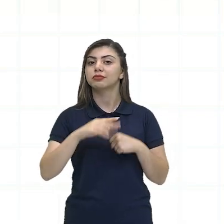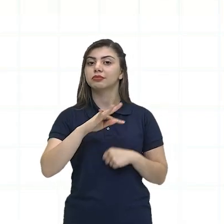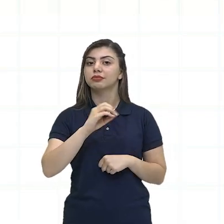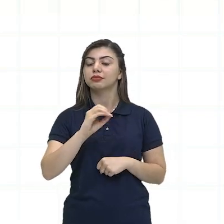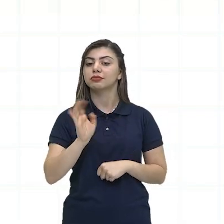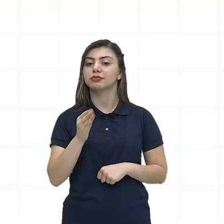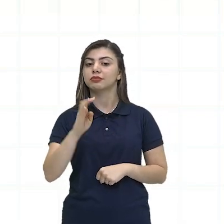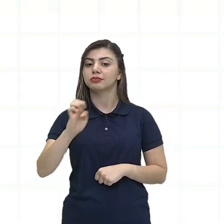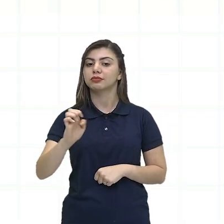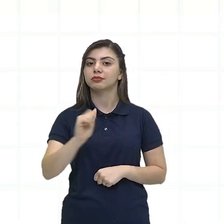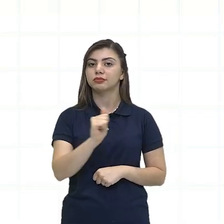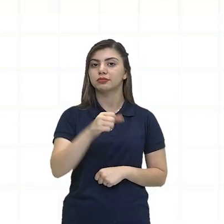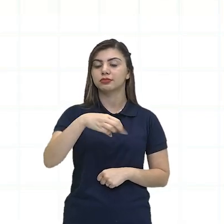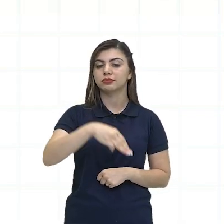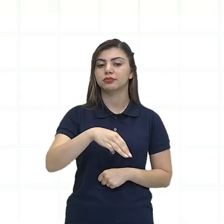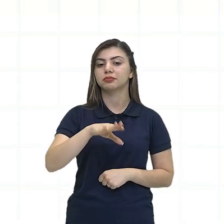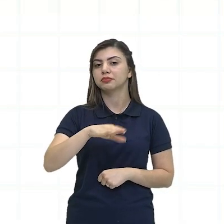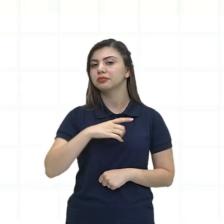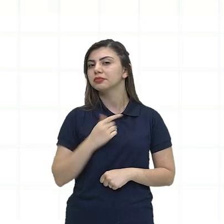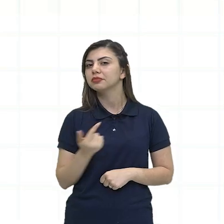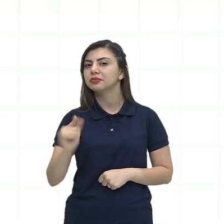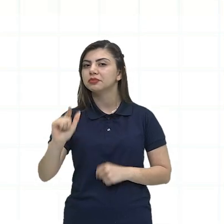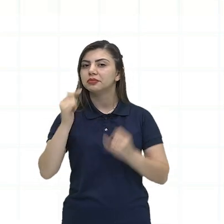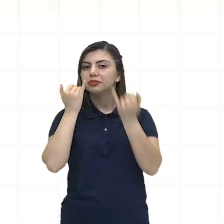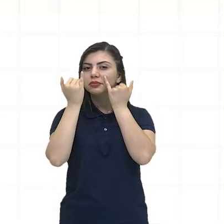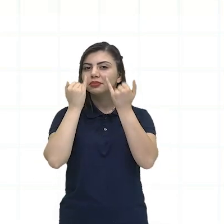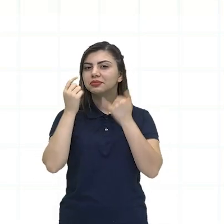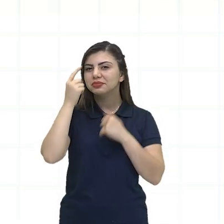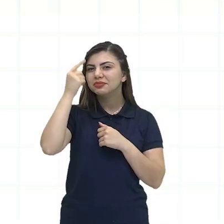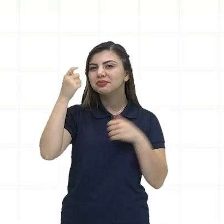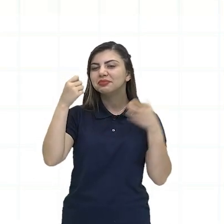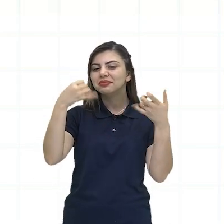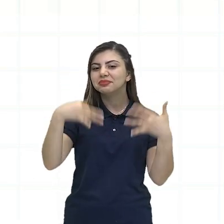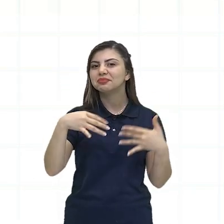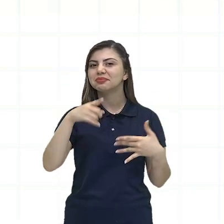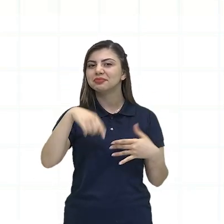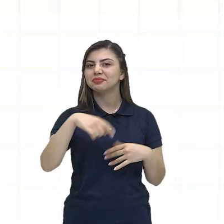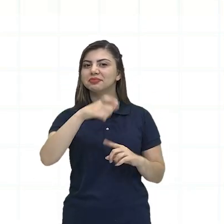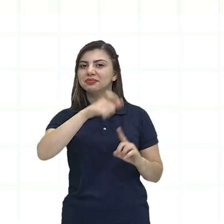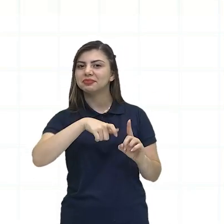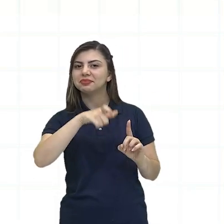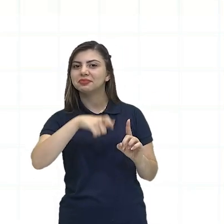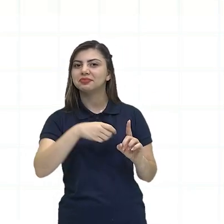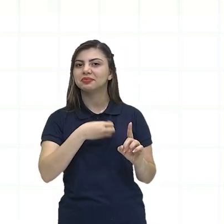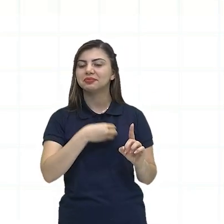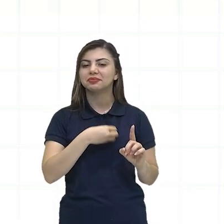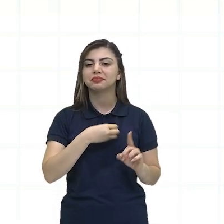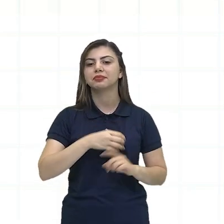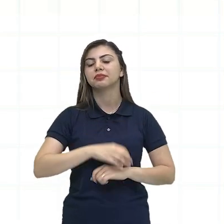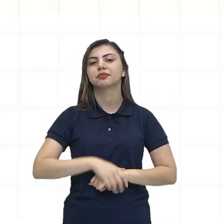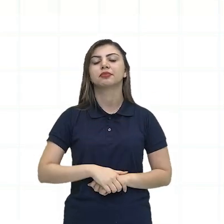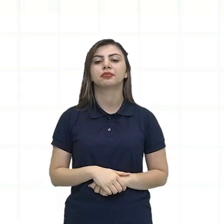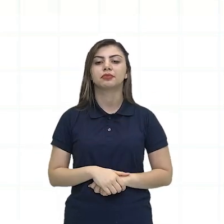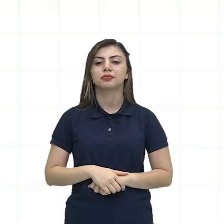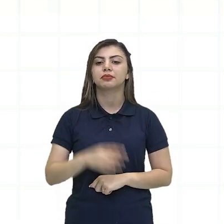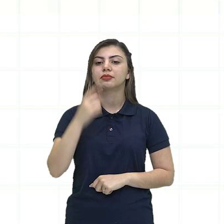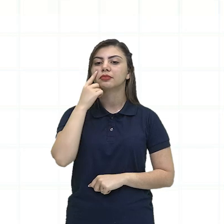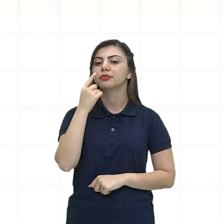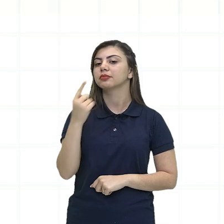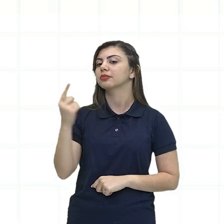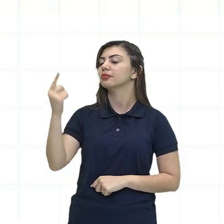be. Mais uma informação sobre ele. Lembra que nós estamos conhecendo o Paul? Ele diz, I am